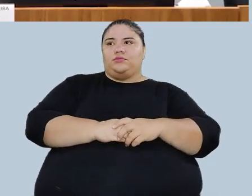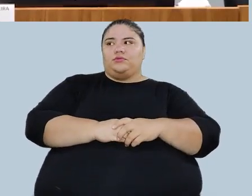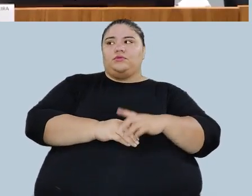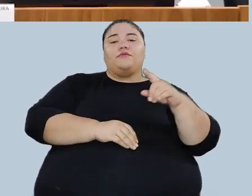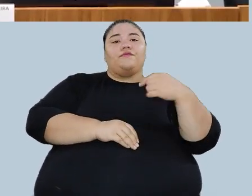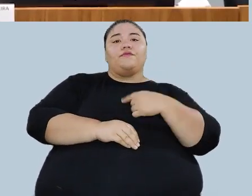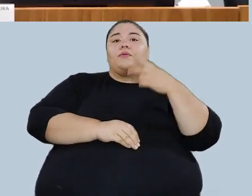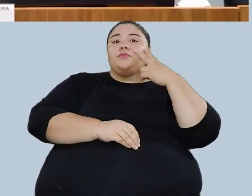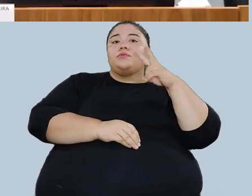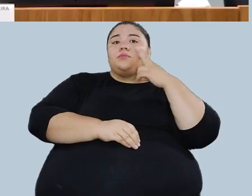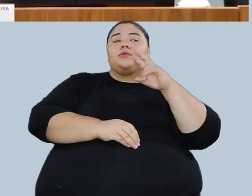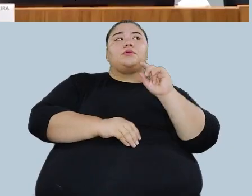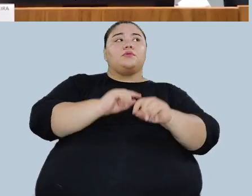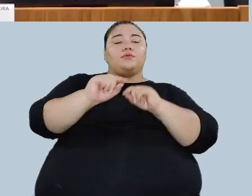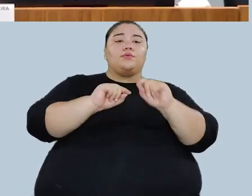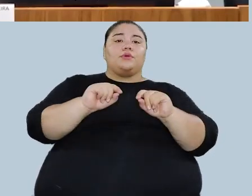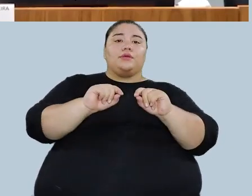Vamos lembrar que